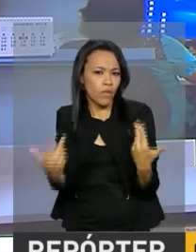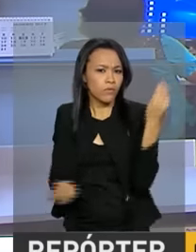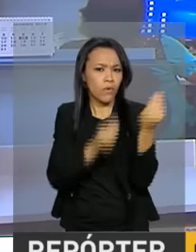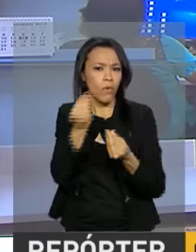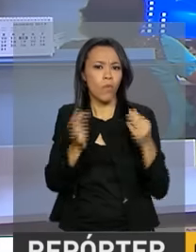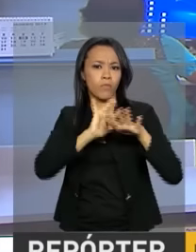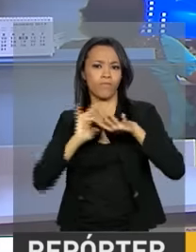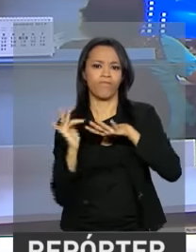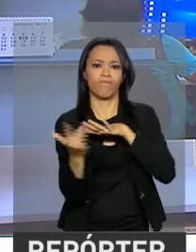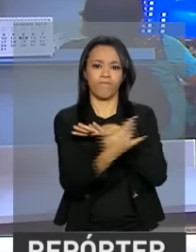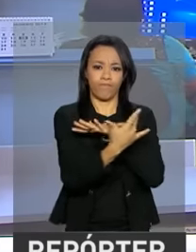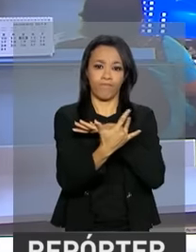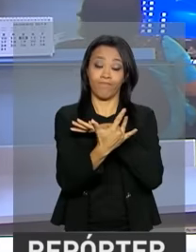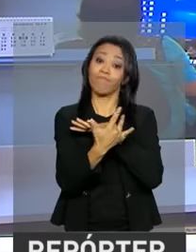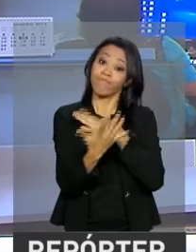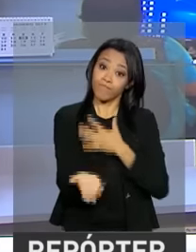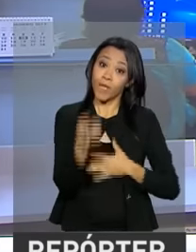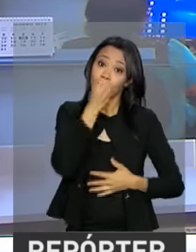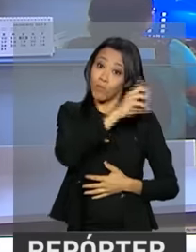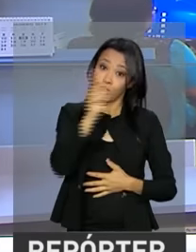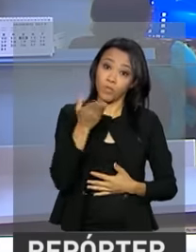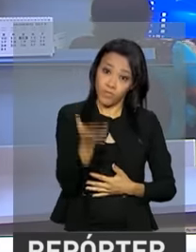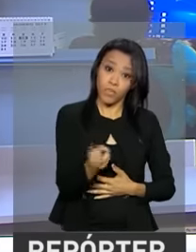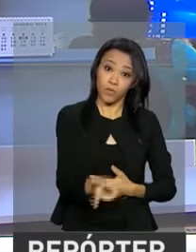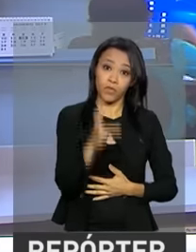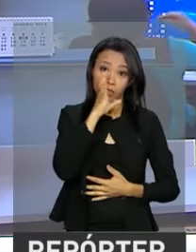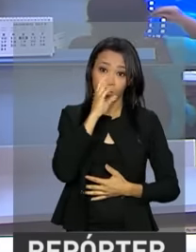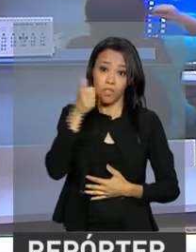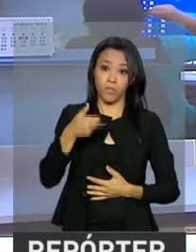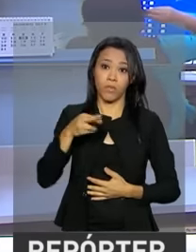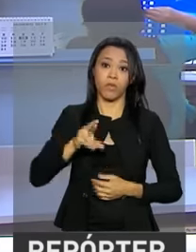também em nossas redes sociais. Bom dia para você, continue